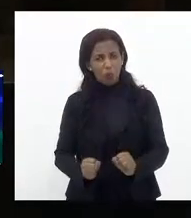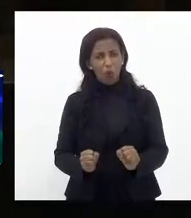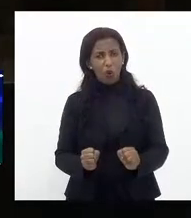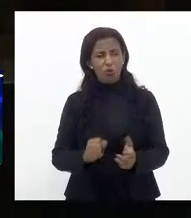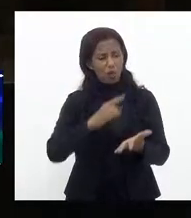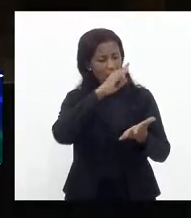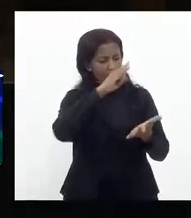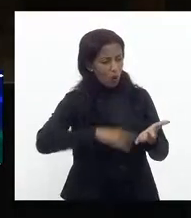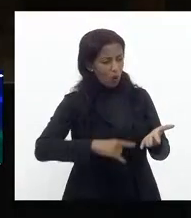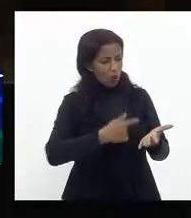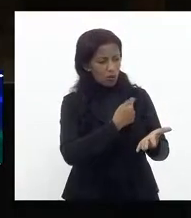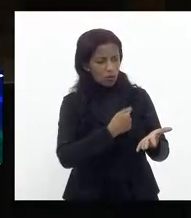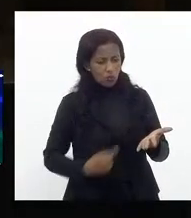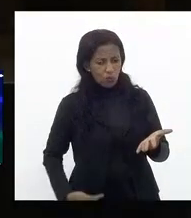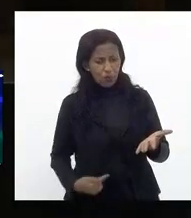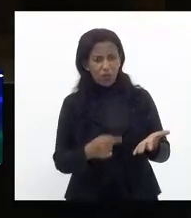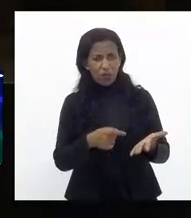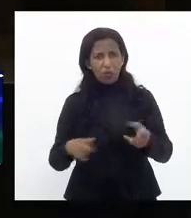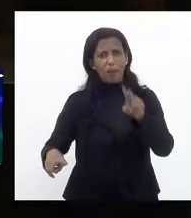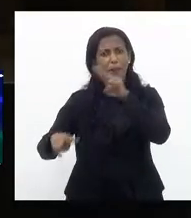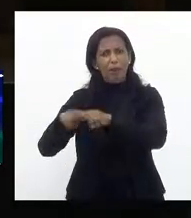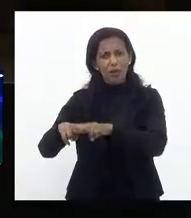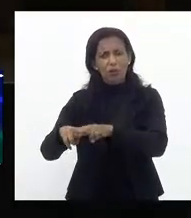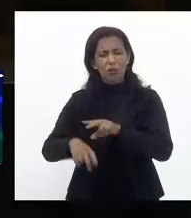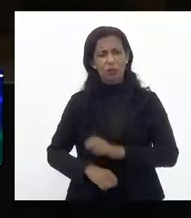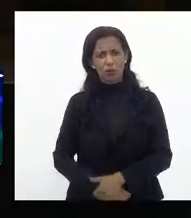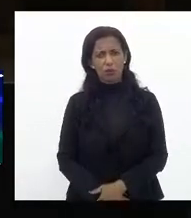de um governador que estava preso?